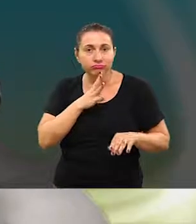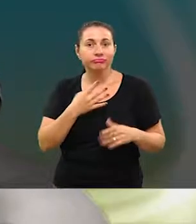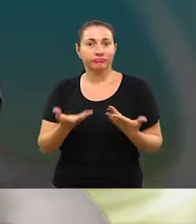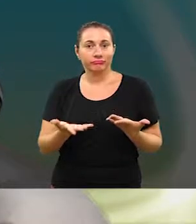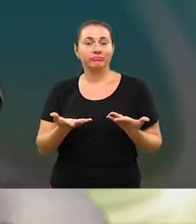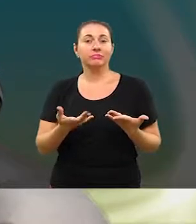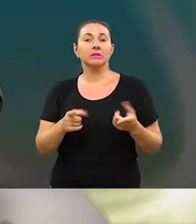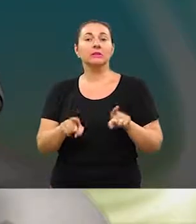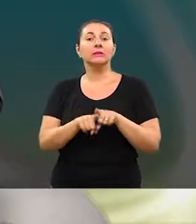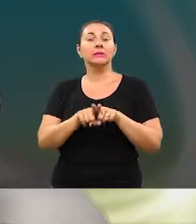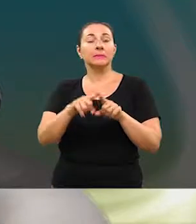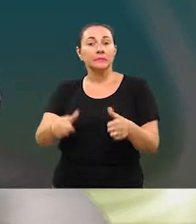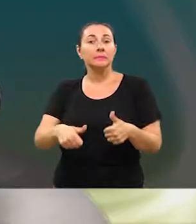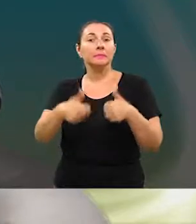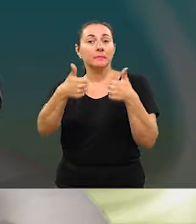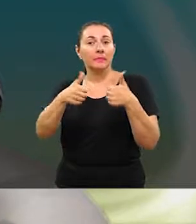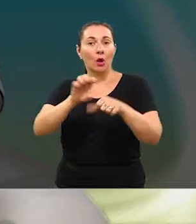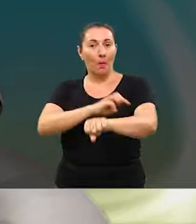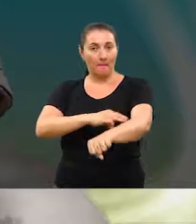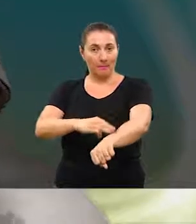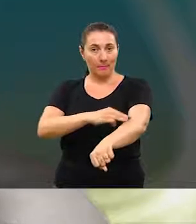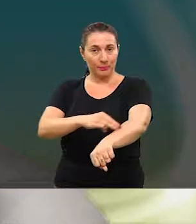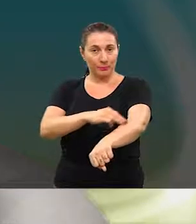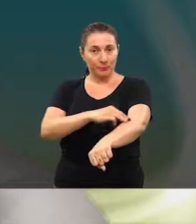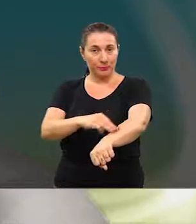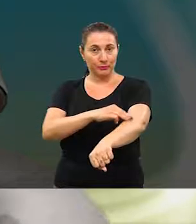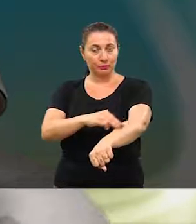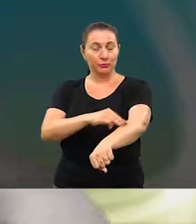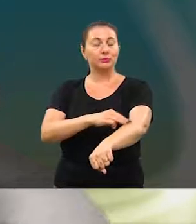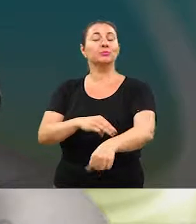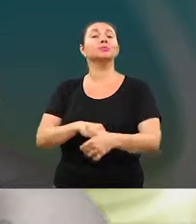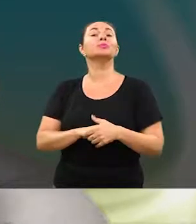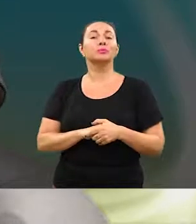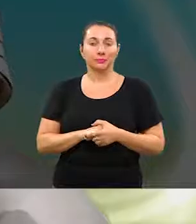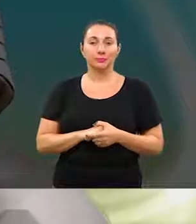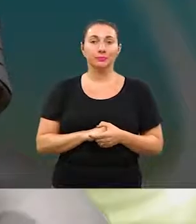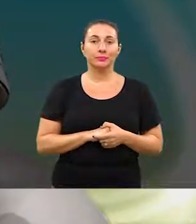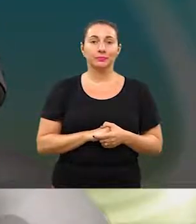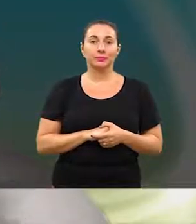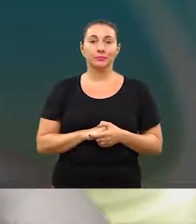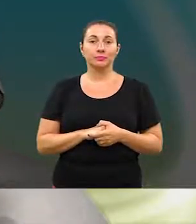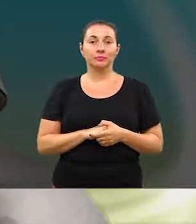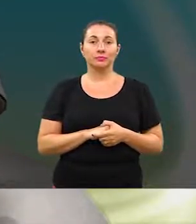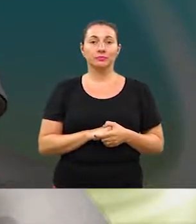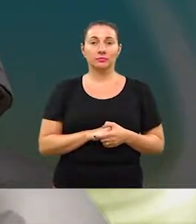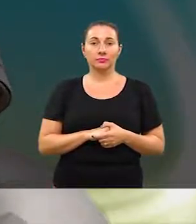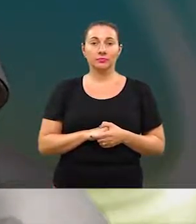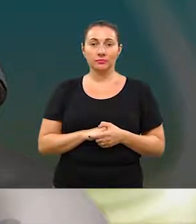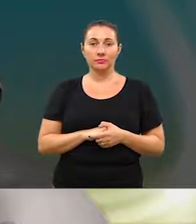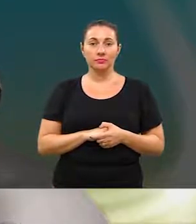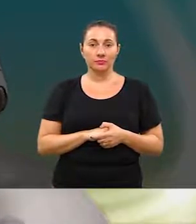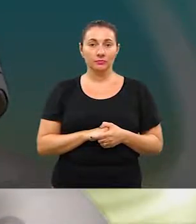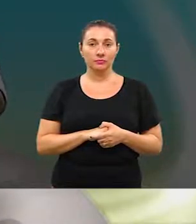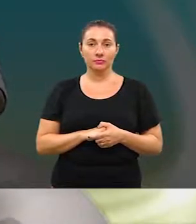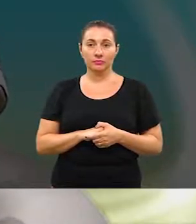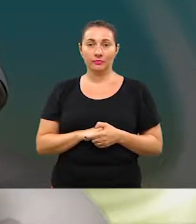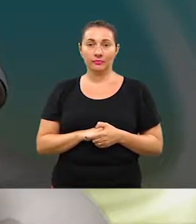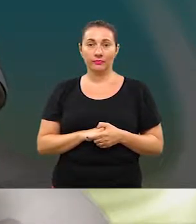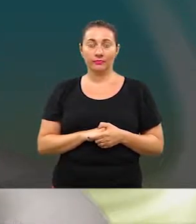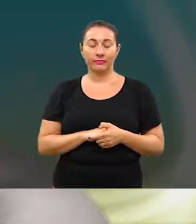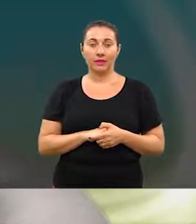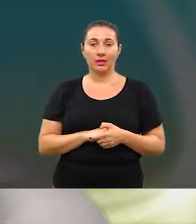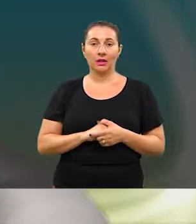e também melhora bastante a questão muscular, né? Dos membros superiores, principalmente. Certo. E